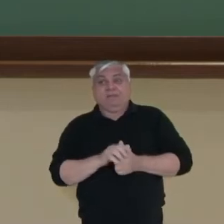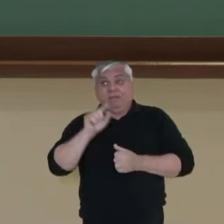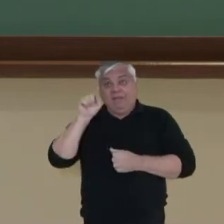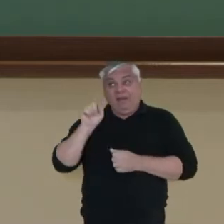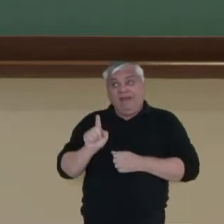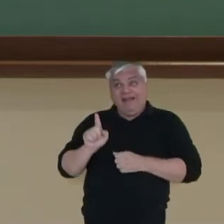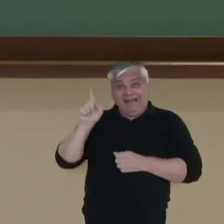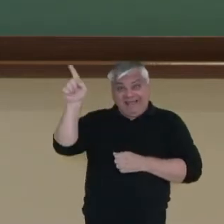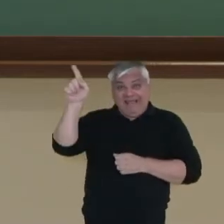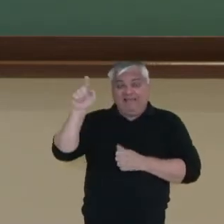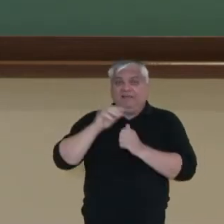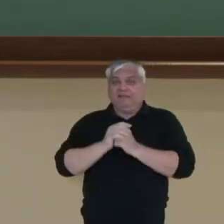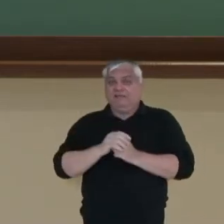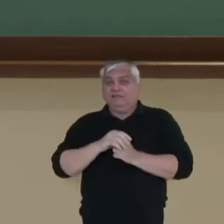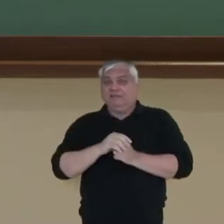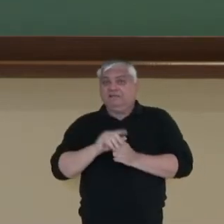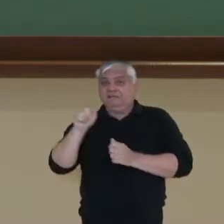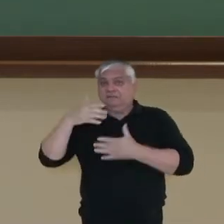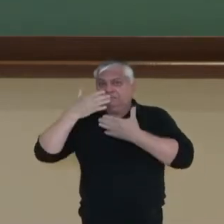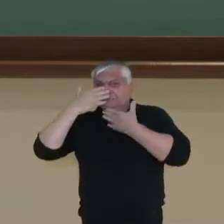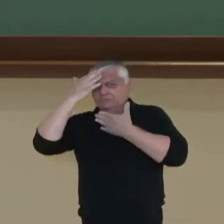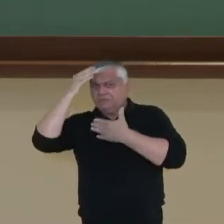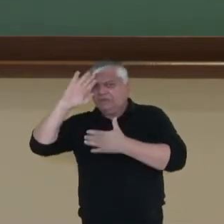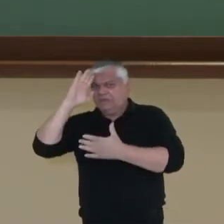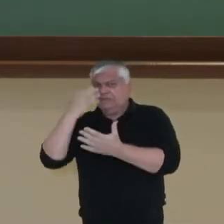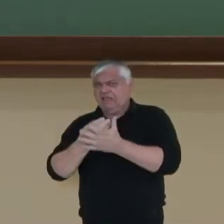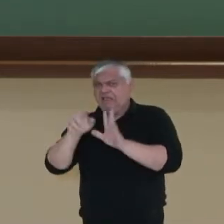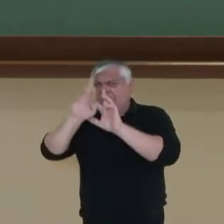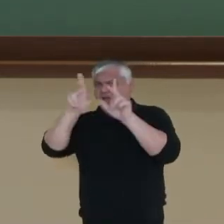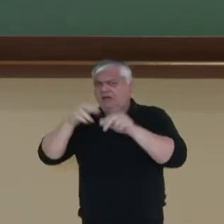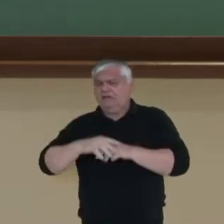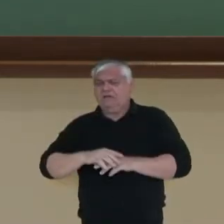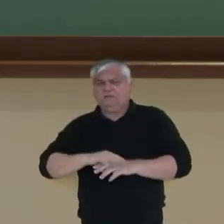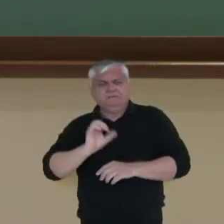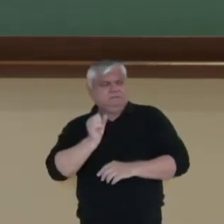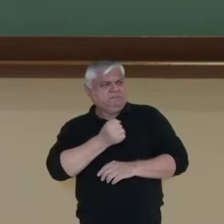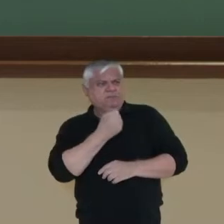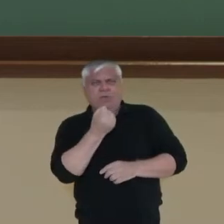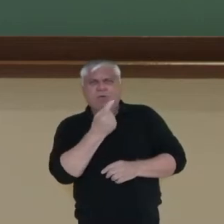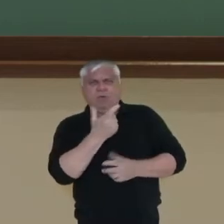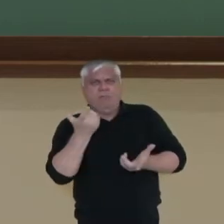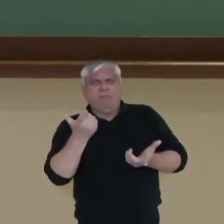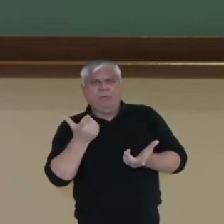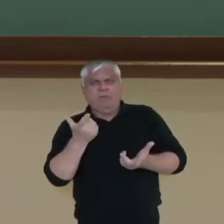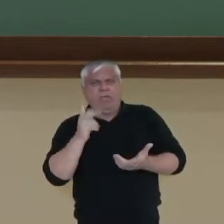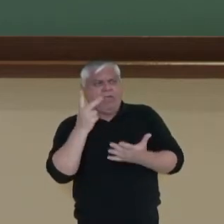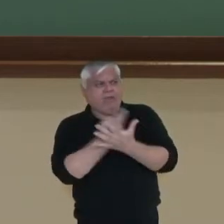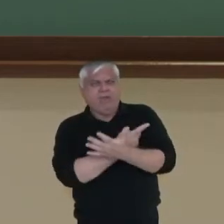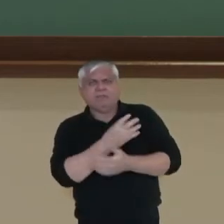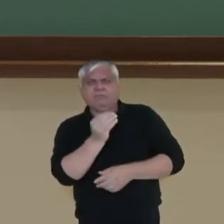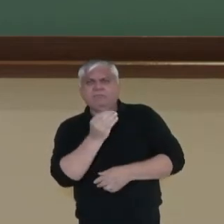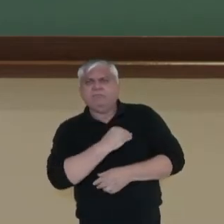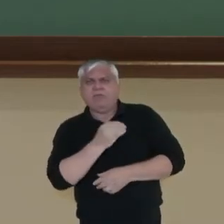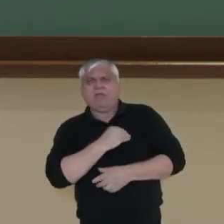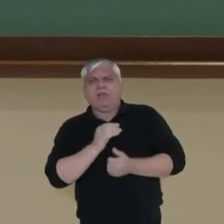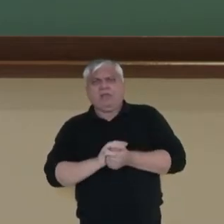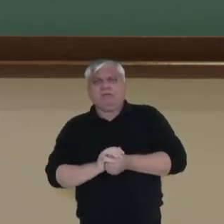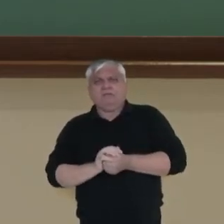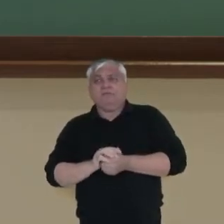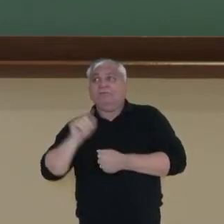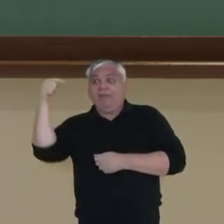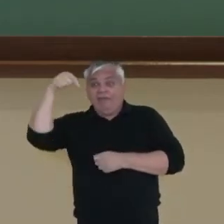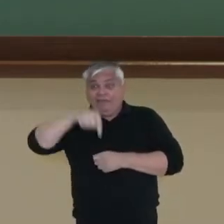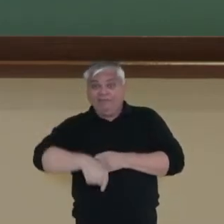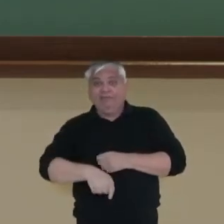em diversos deuses é uma ofensa. E para os hindus, quebrar os templos deles também é uma